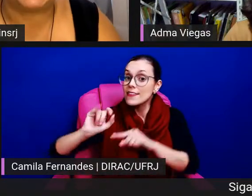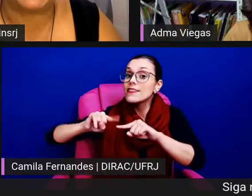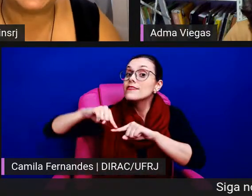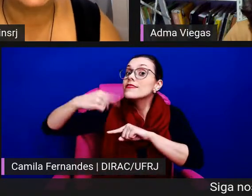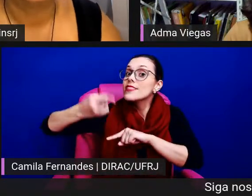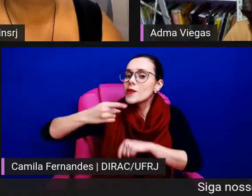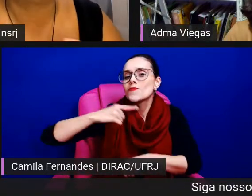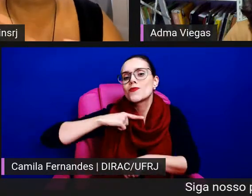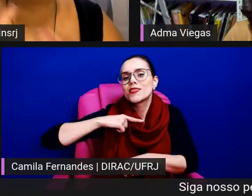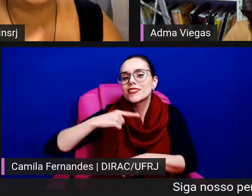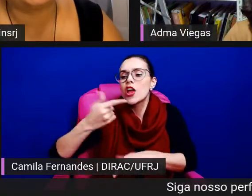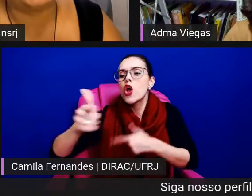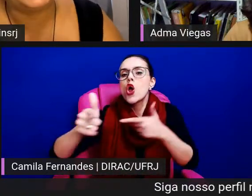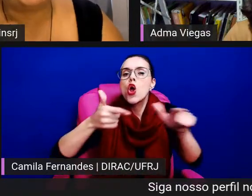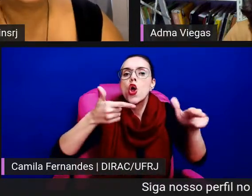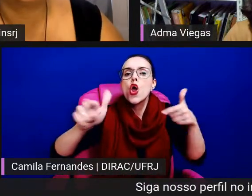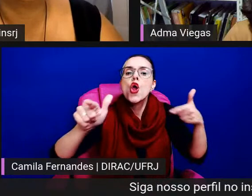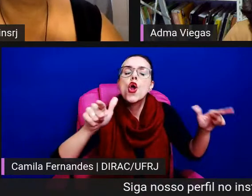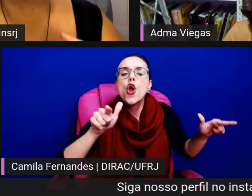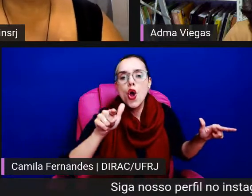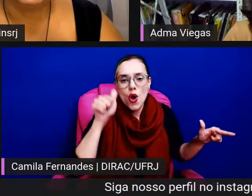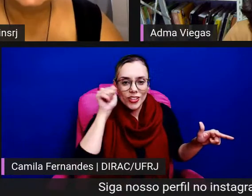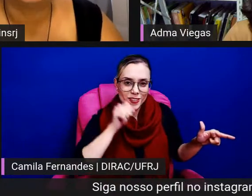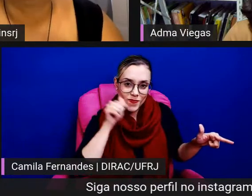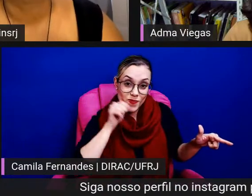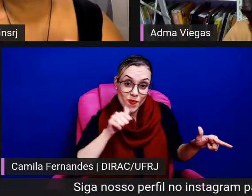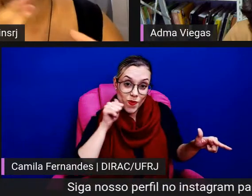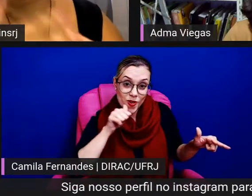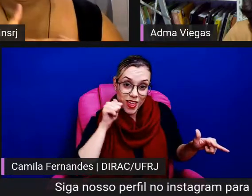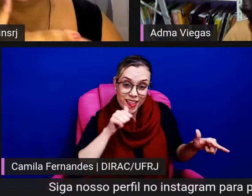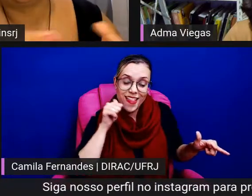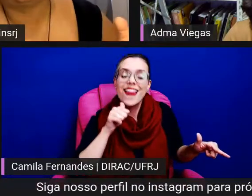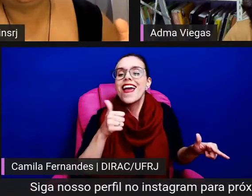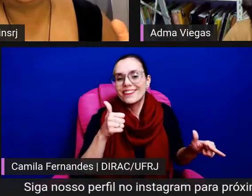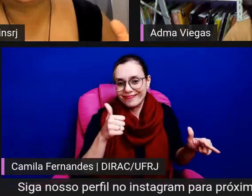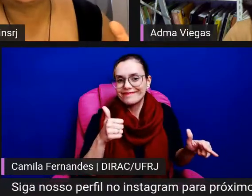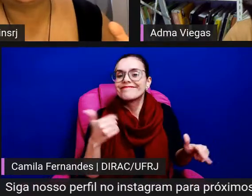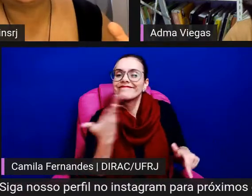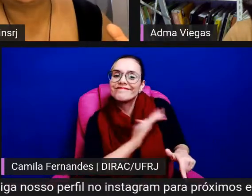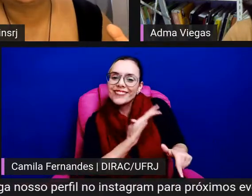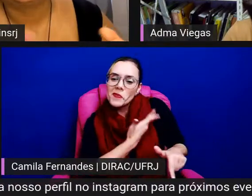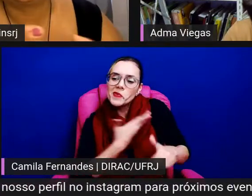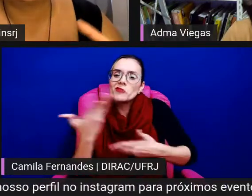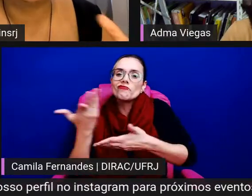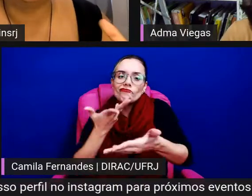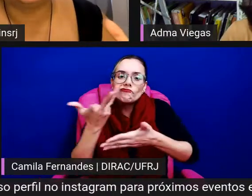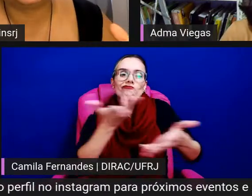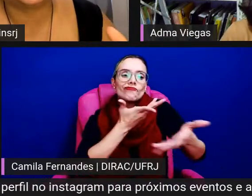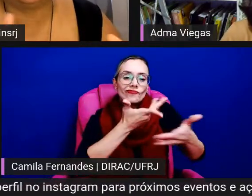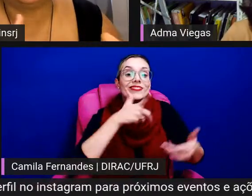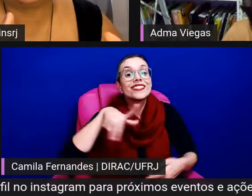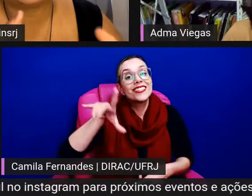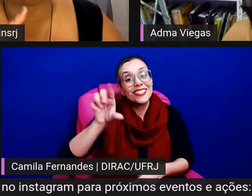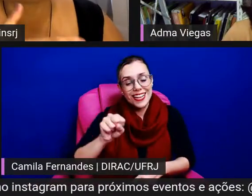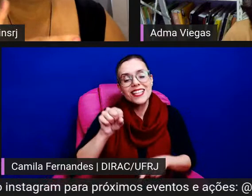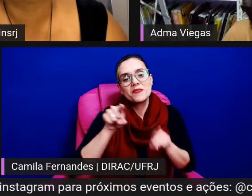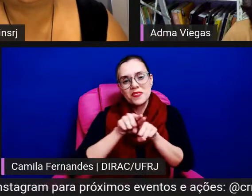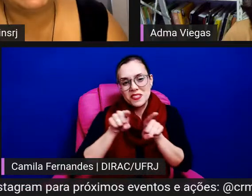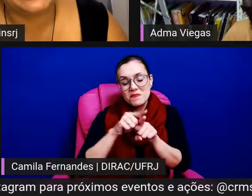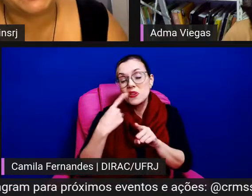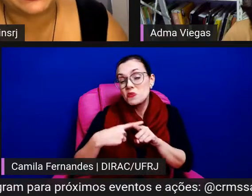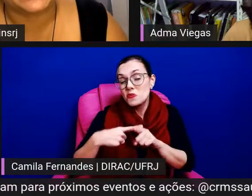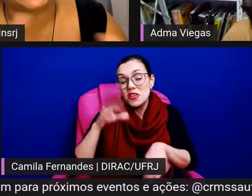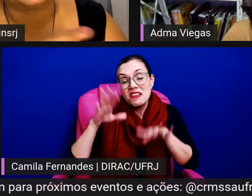amigas sapatonas pela lesbofobia, principalmente pelo machismo, que coloca muito a gente nesse campo da lesbofobia,